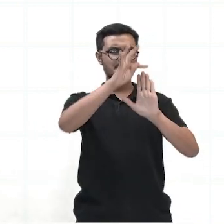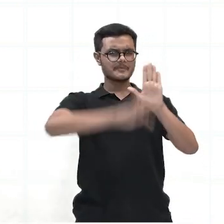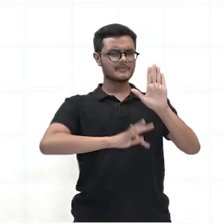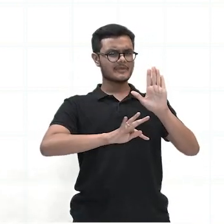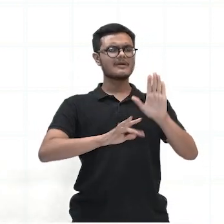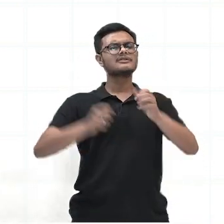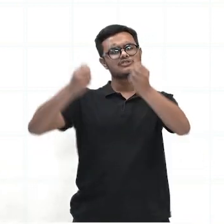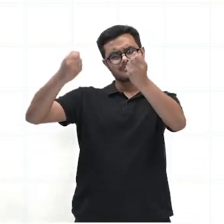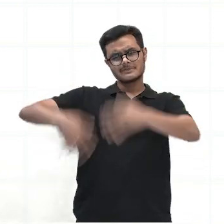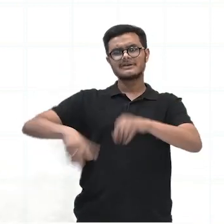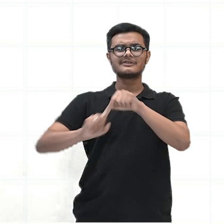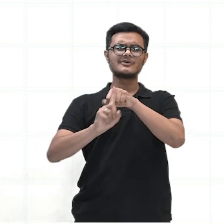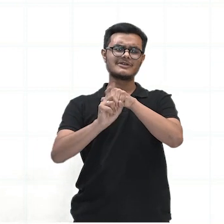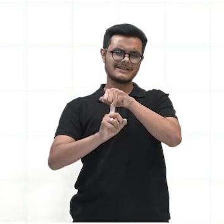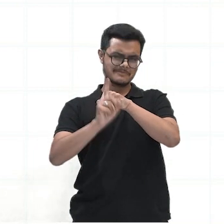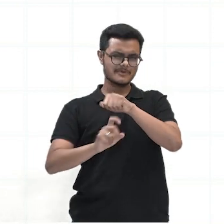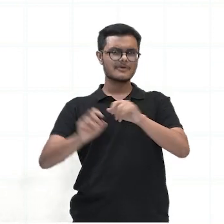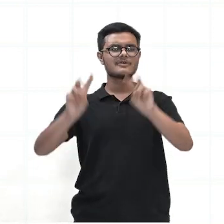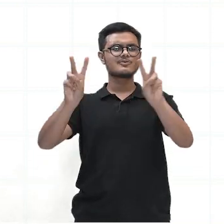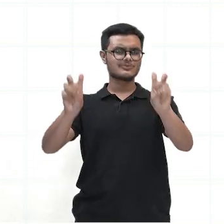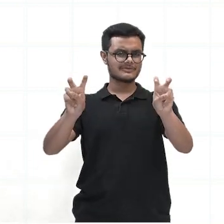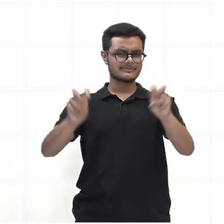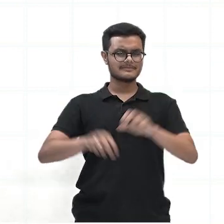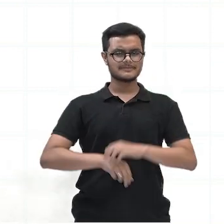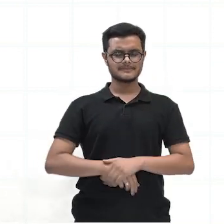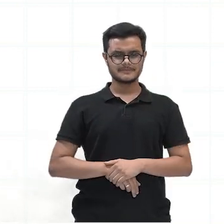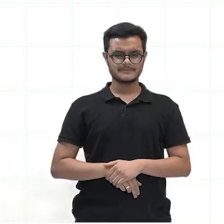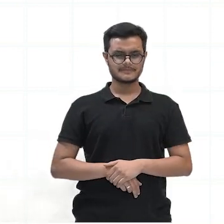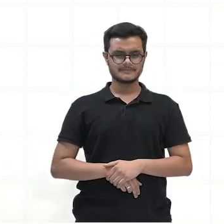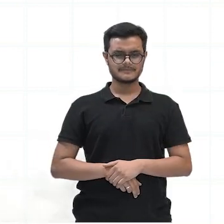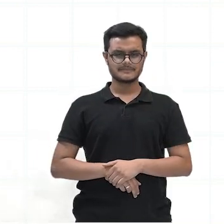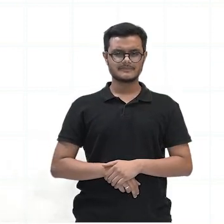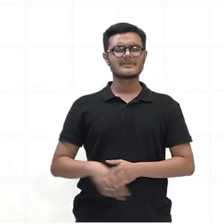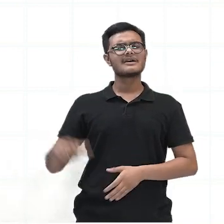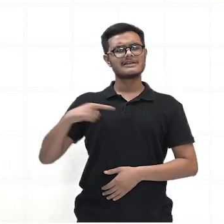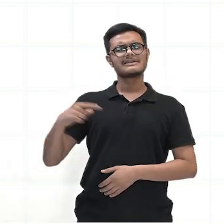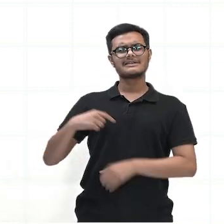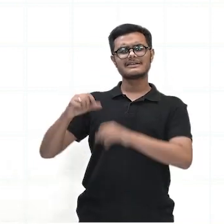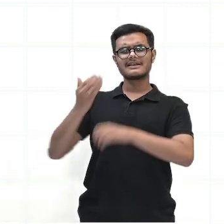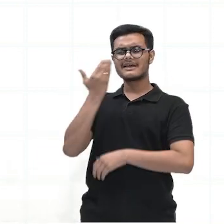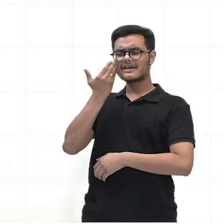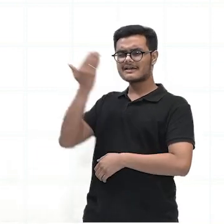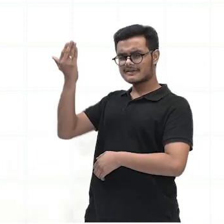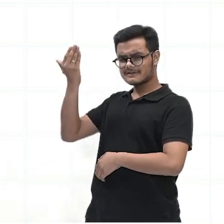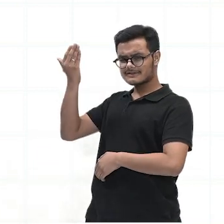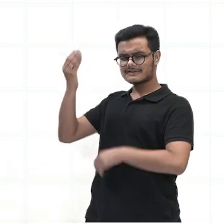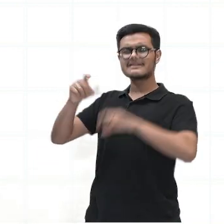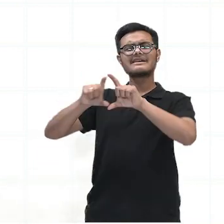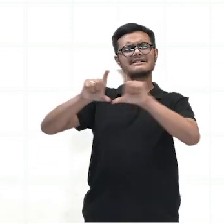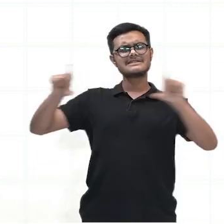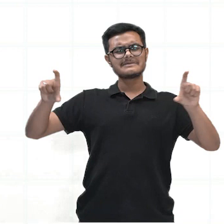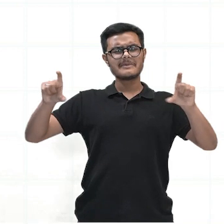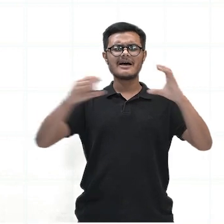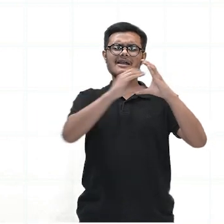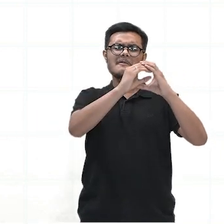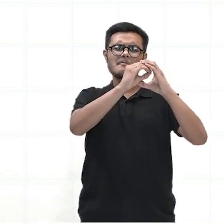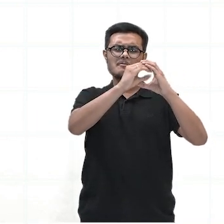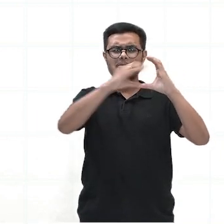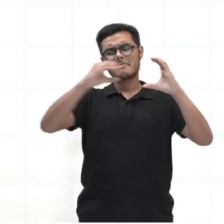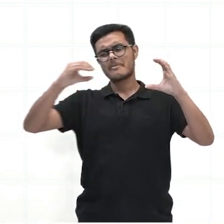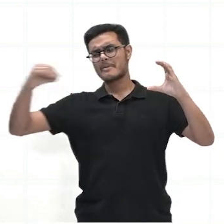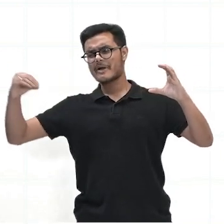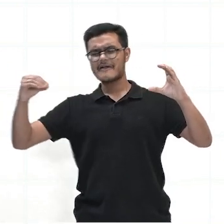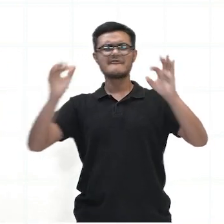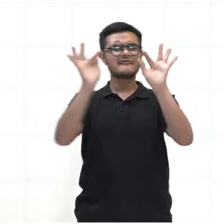sobre emojis, não é? Olha só. Você já tem aqui as imagens, dos emojis,